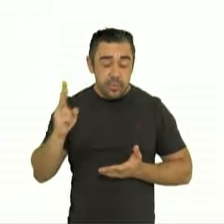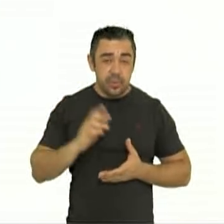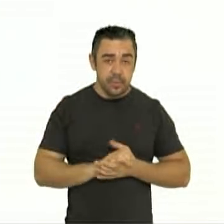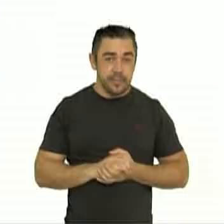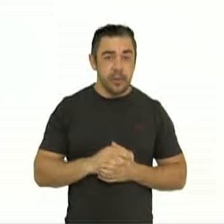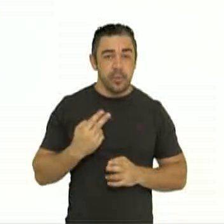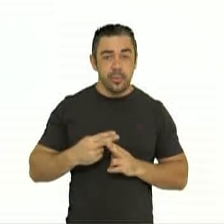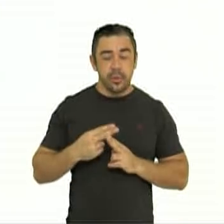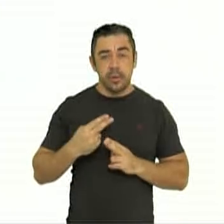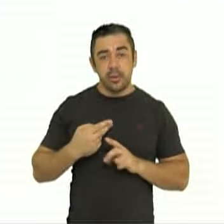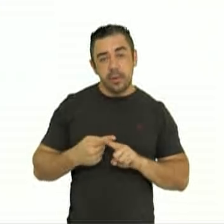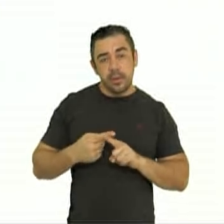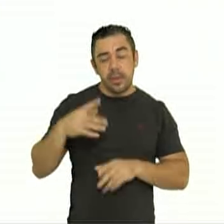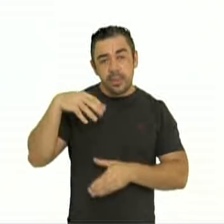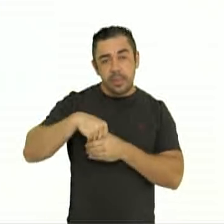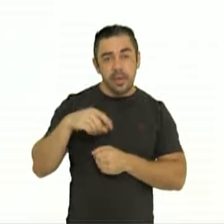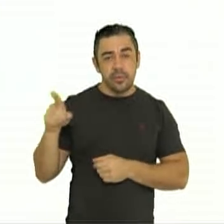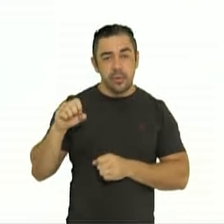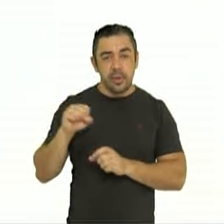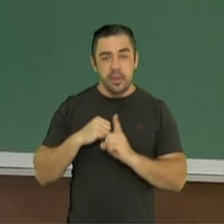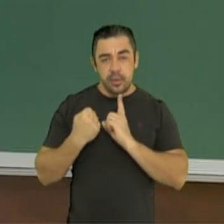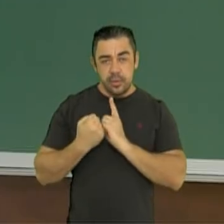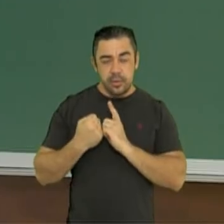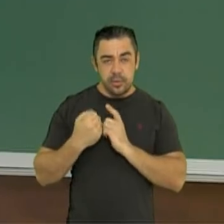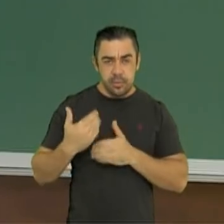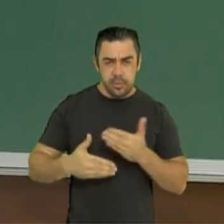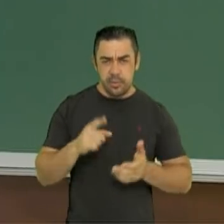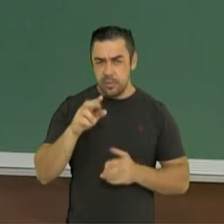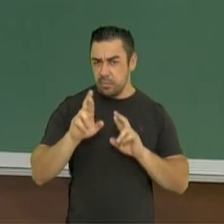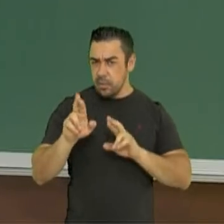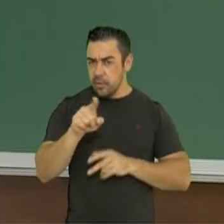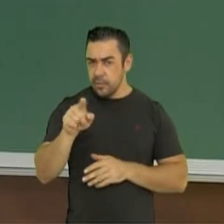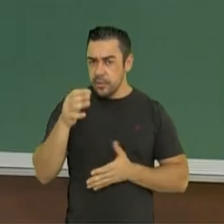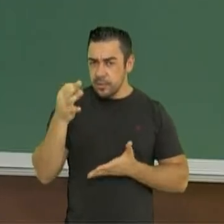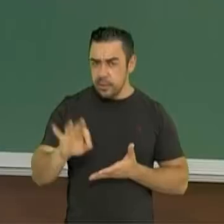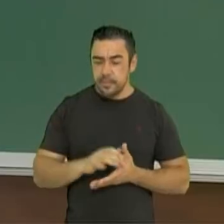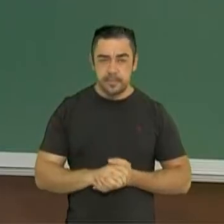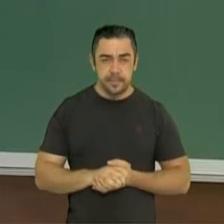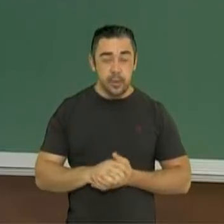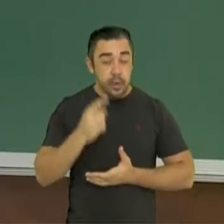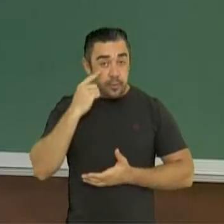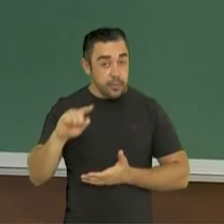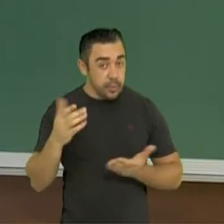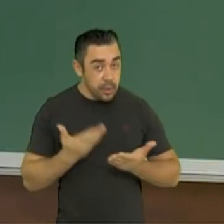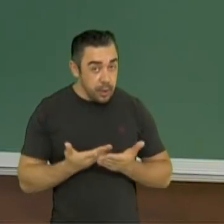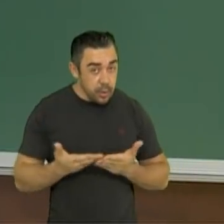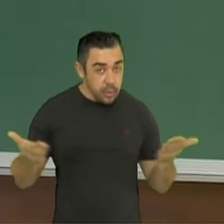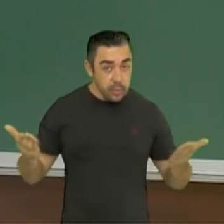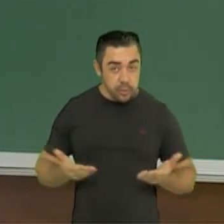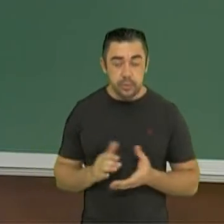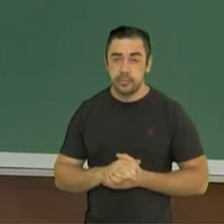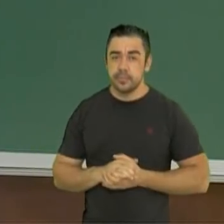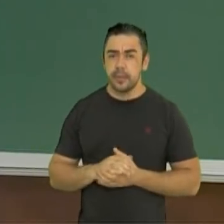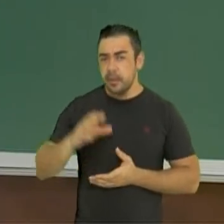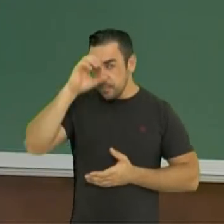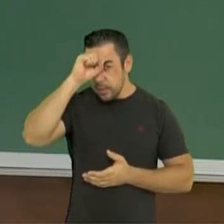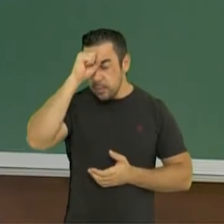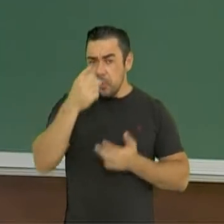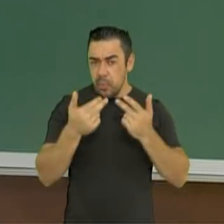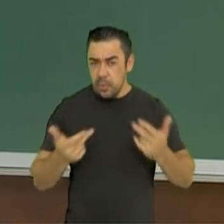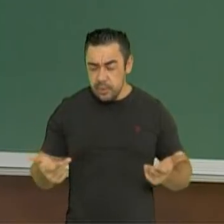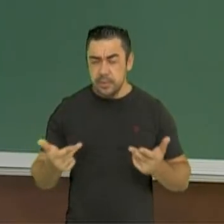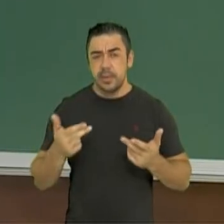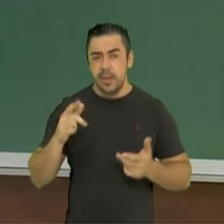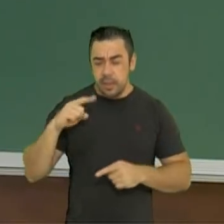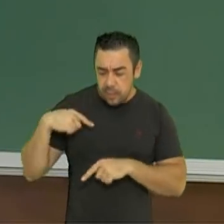aí dentro da construção social. Espero que você tenha acertado. O que nós vimos na aula de hoje, então? Aprendemos um pouquinho ali